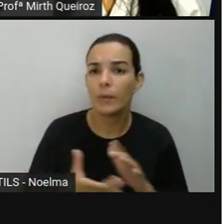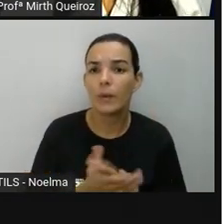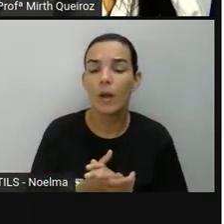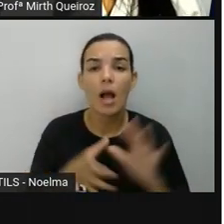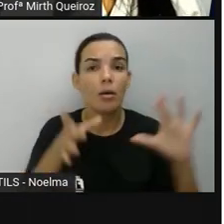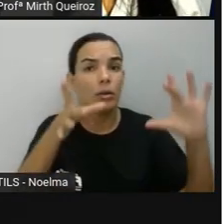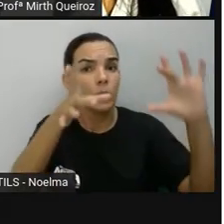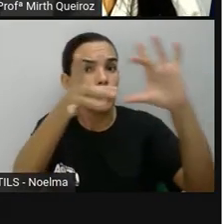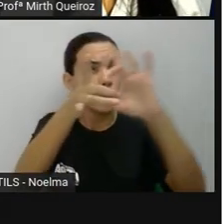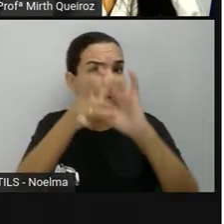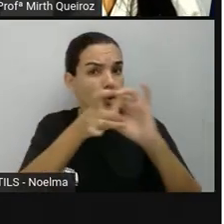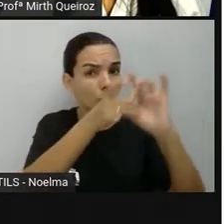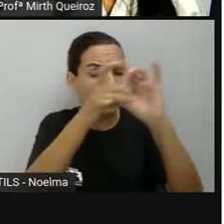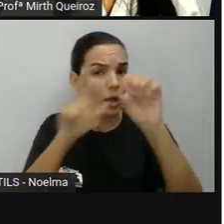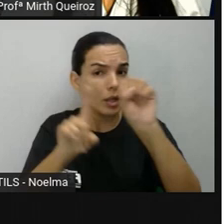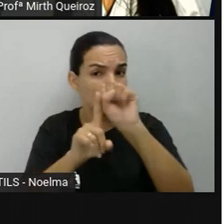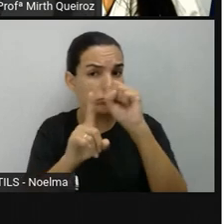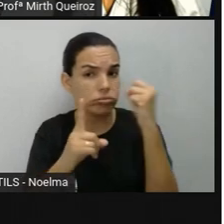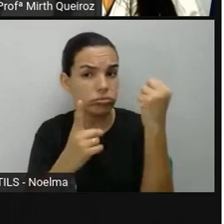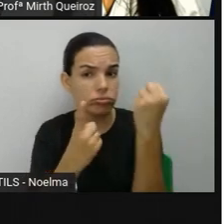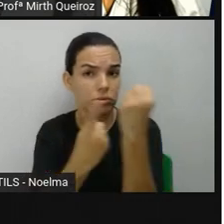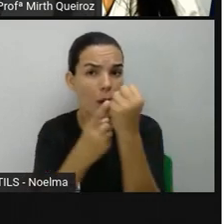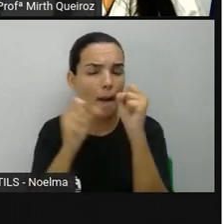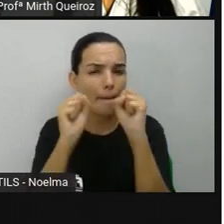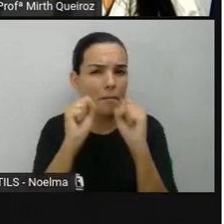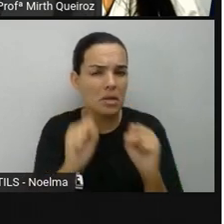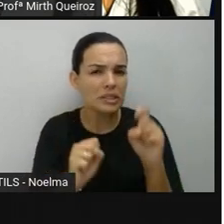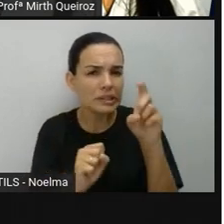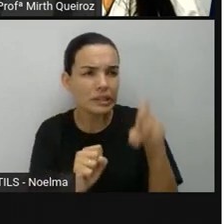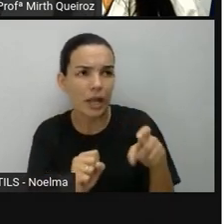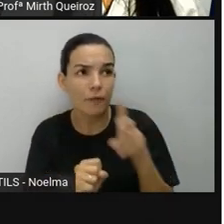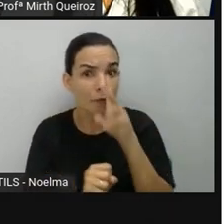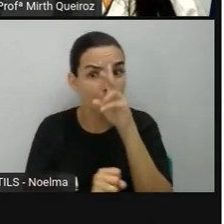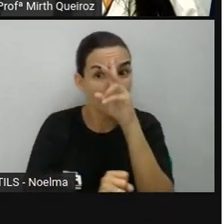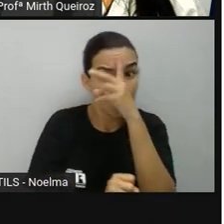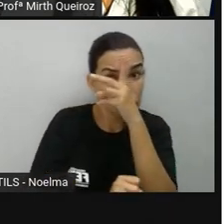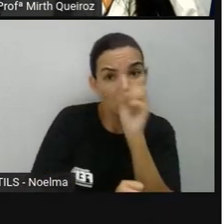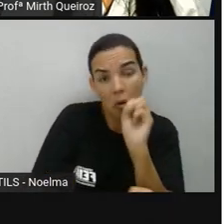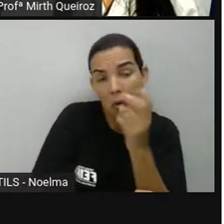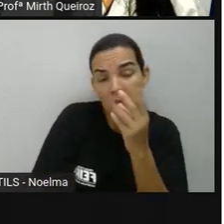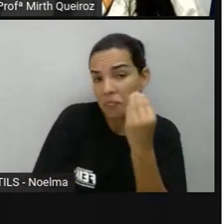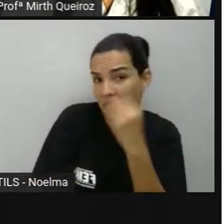Os laços sociais, eles podem ser fortes